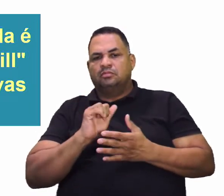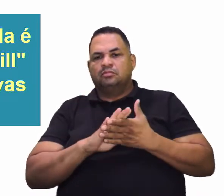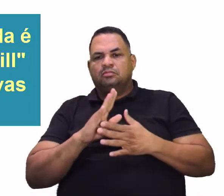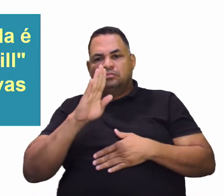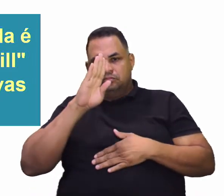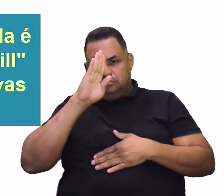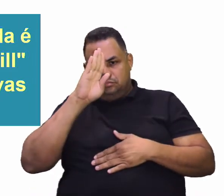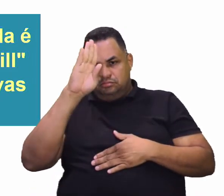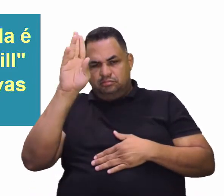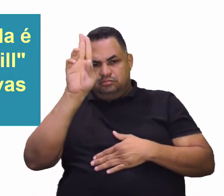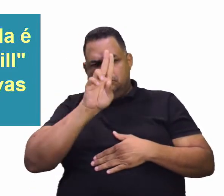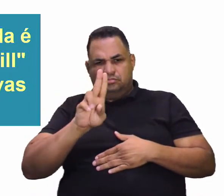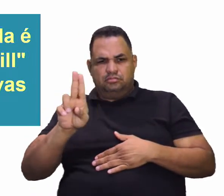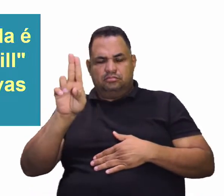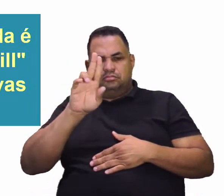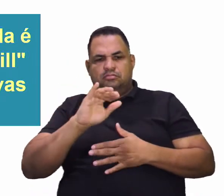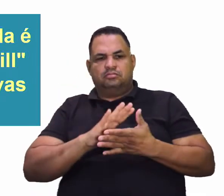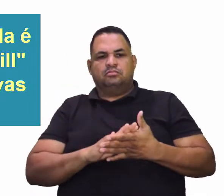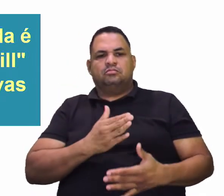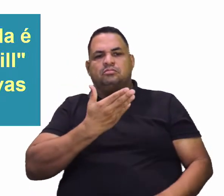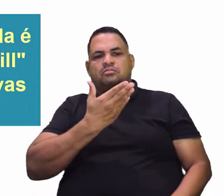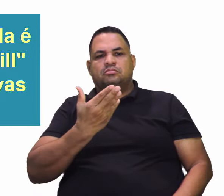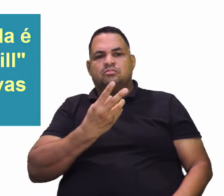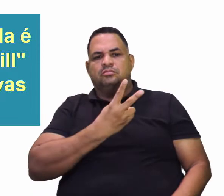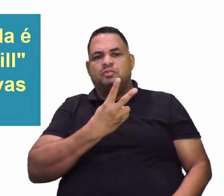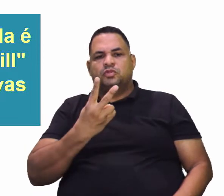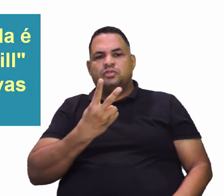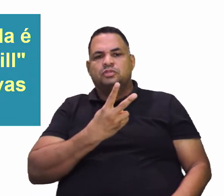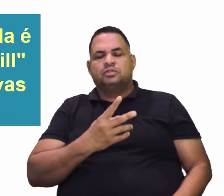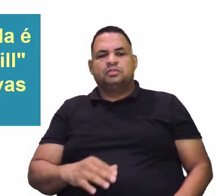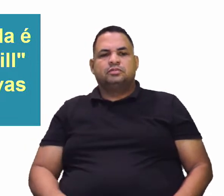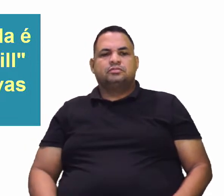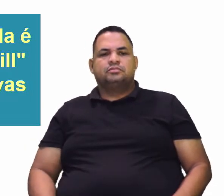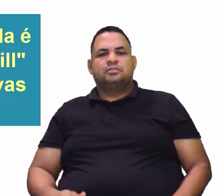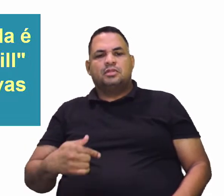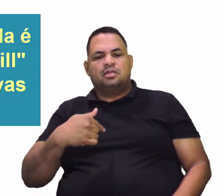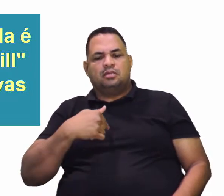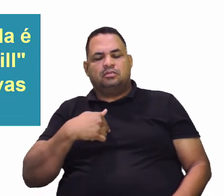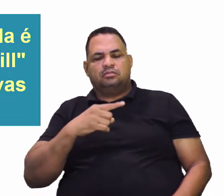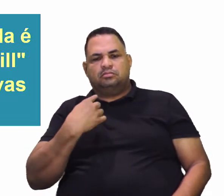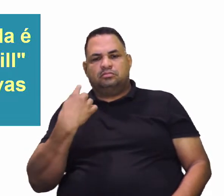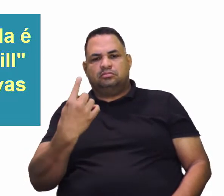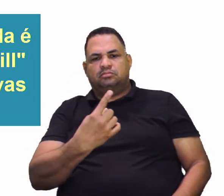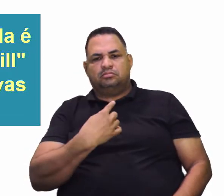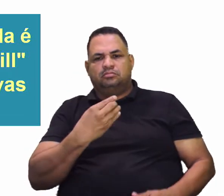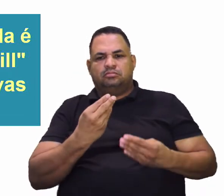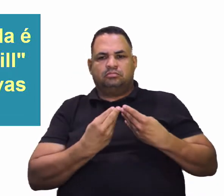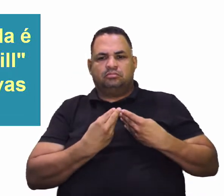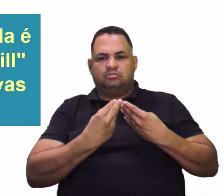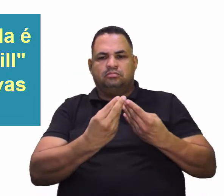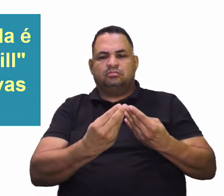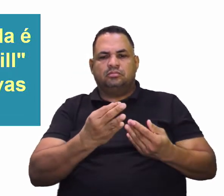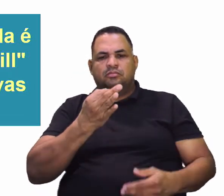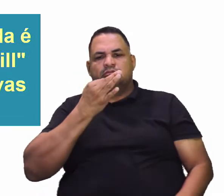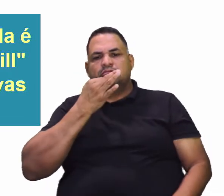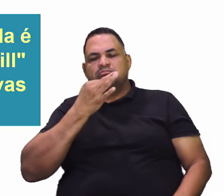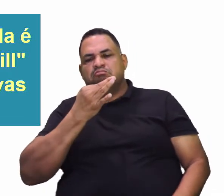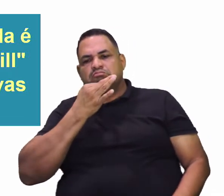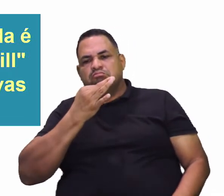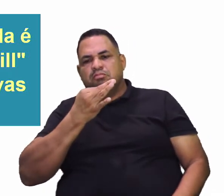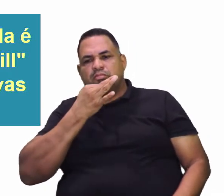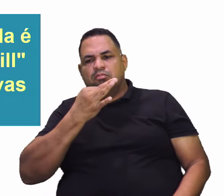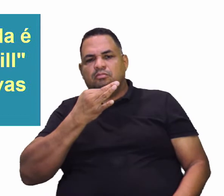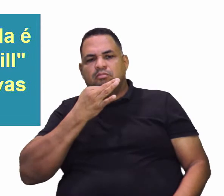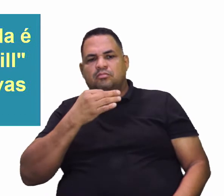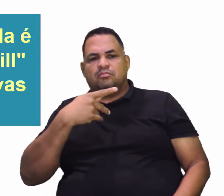é principalmente utilizado com eu e nós, tá? Para fazer uma oferta